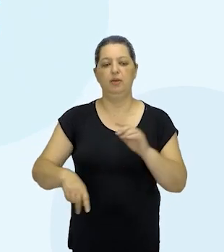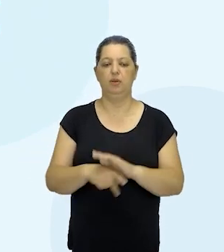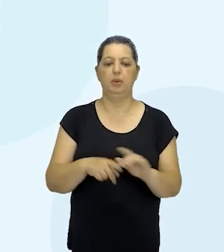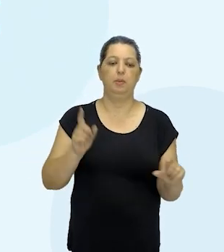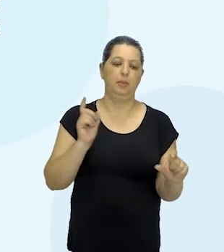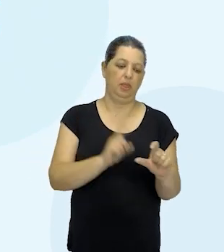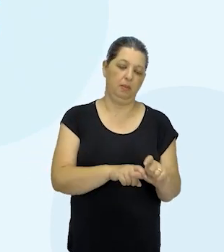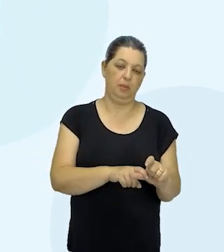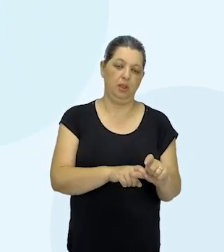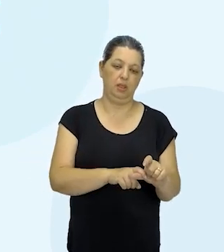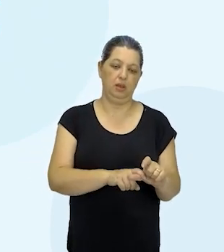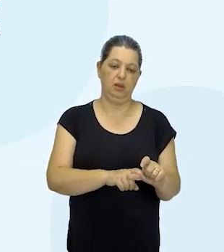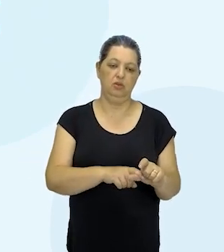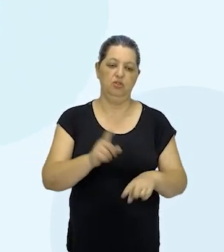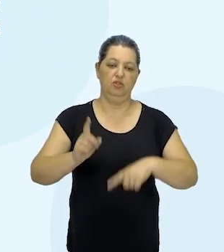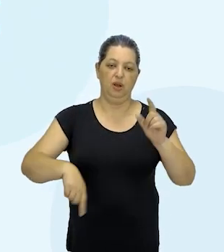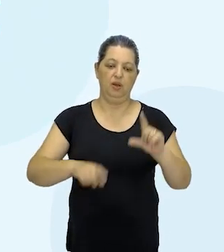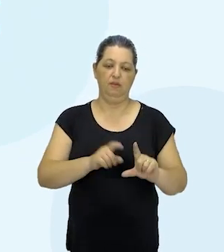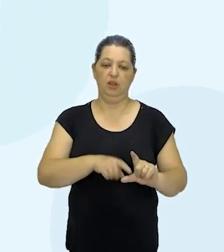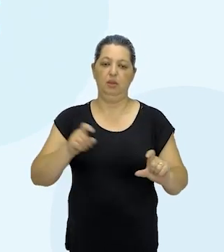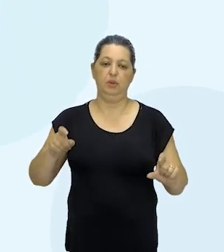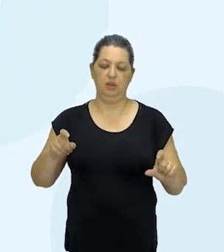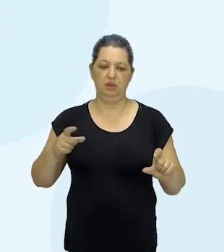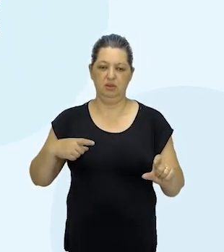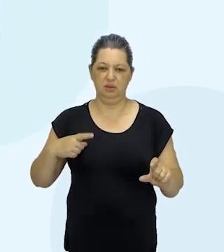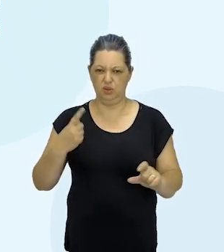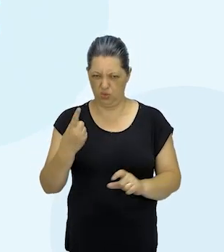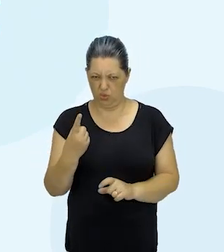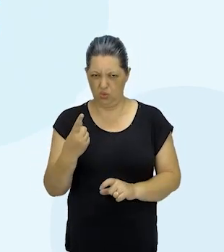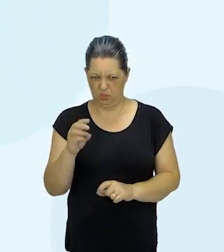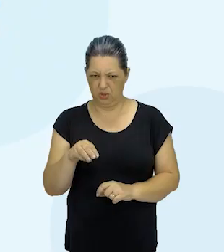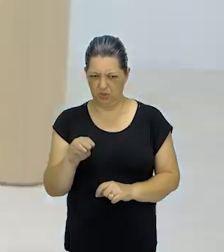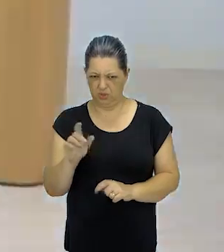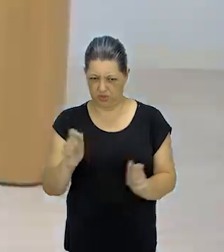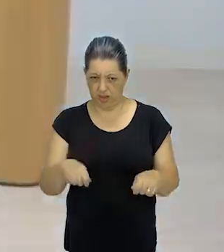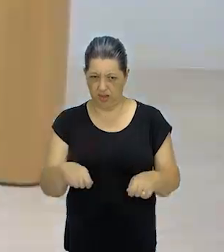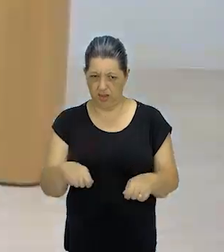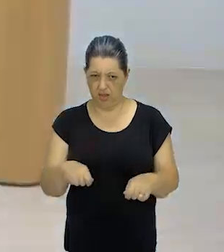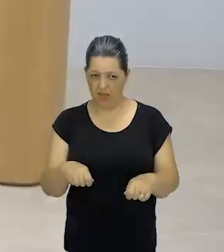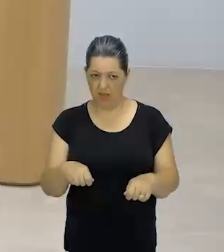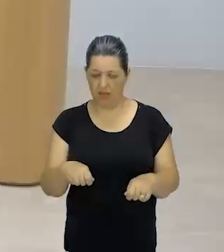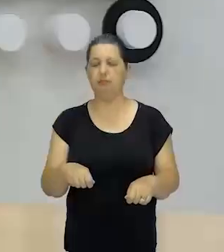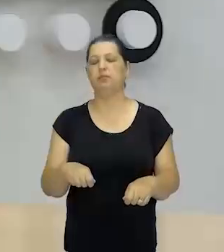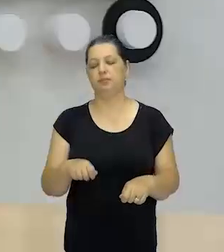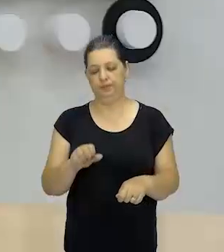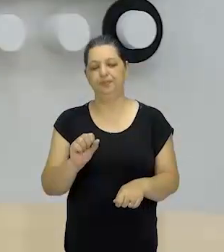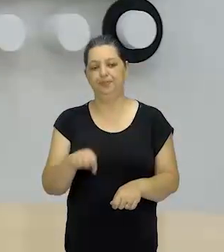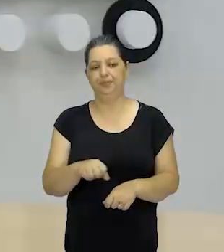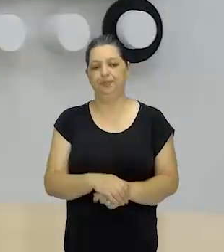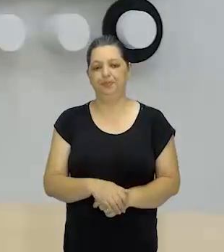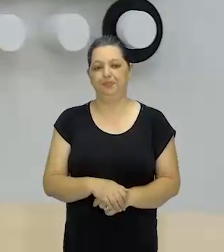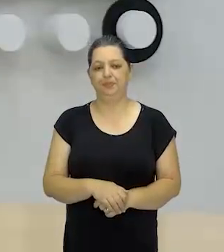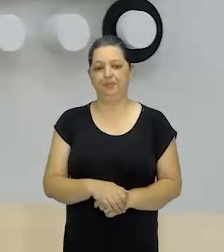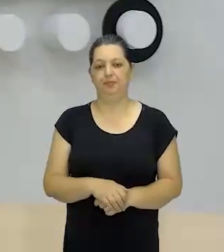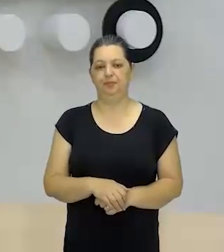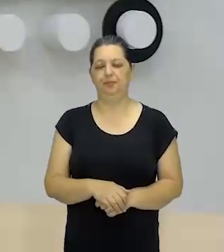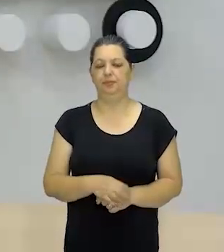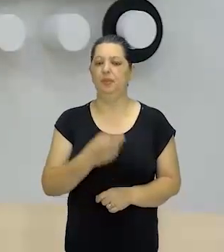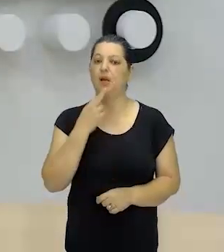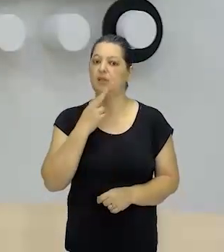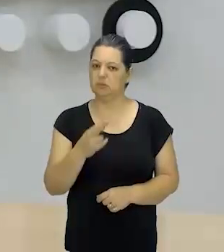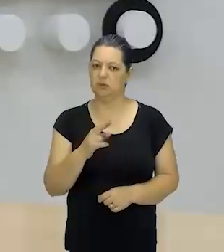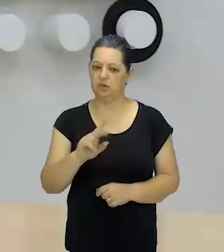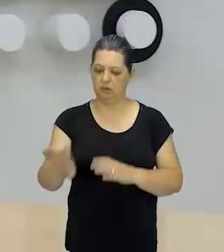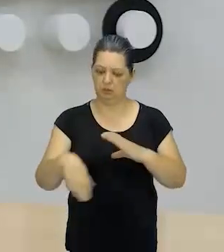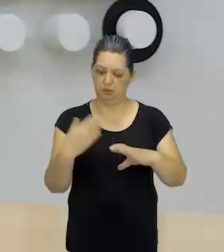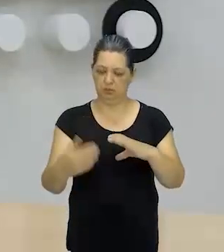qual é a variável independente. Dá tempo de dar pelo menos um minutinho para eles, professora Inês? Dá sim. Pessoal, capriche na resposta e manda ela